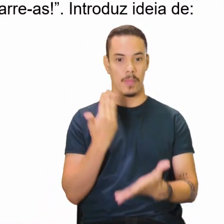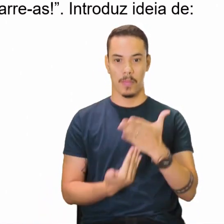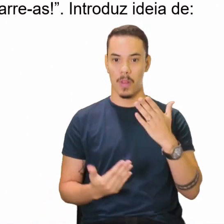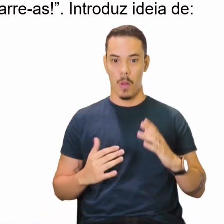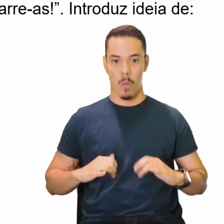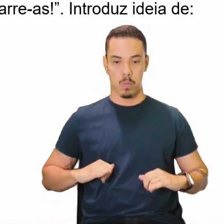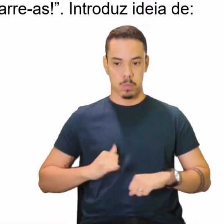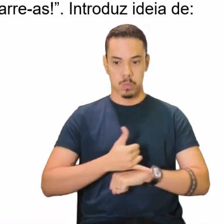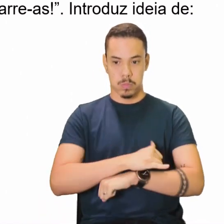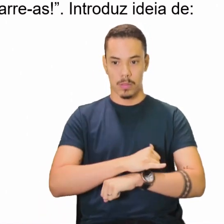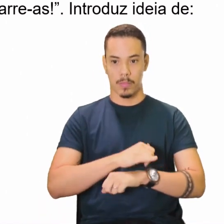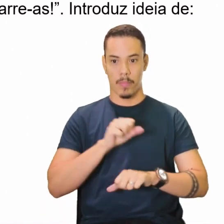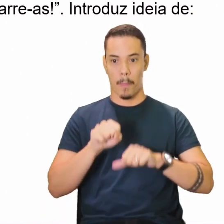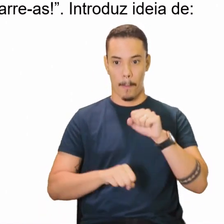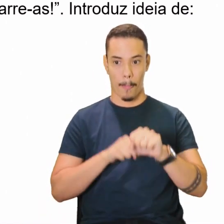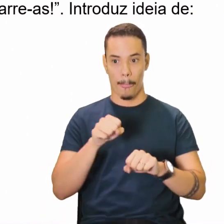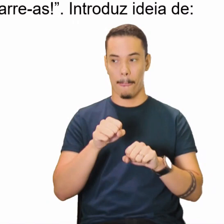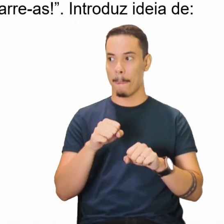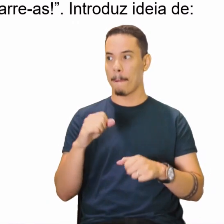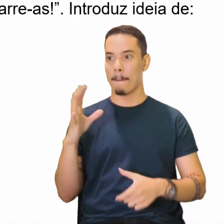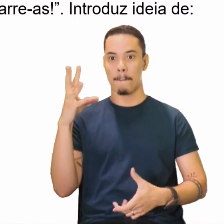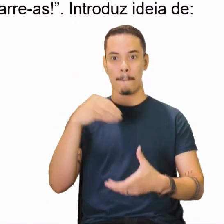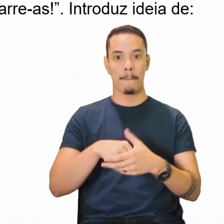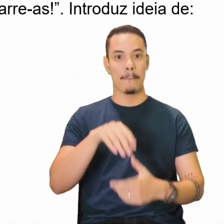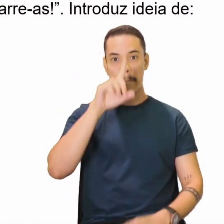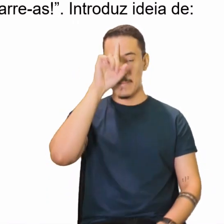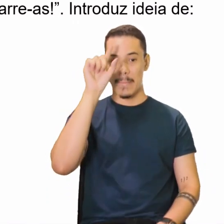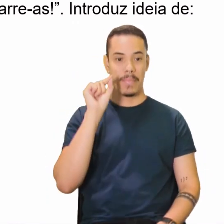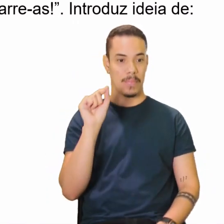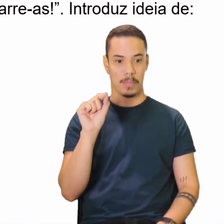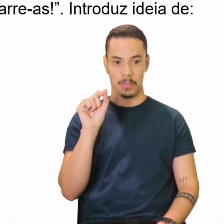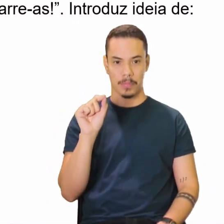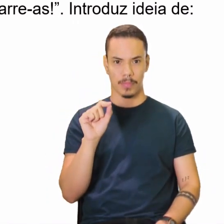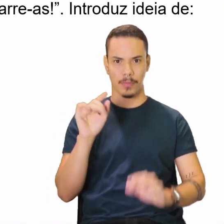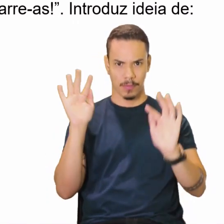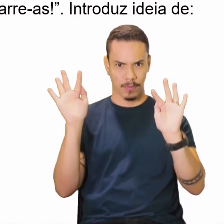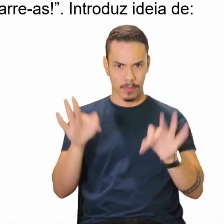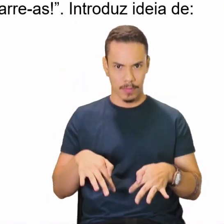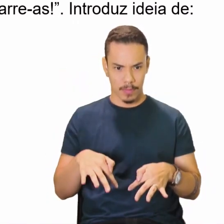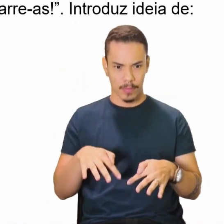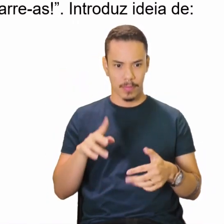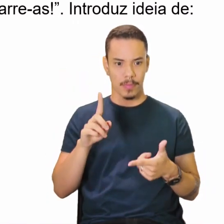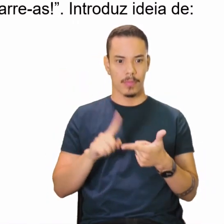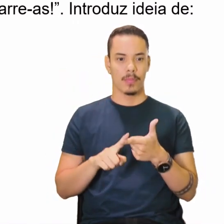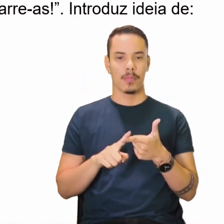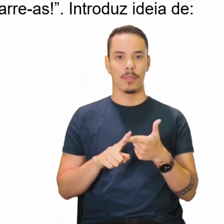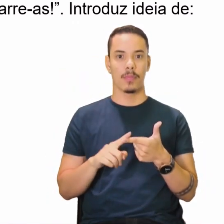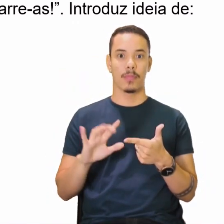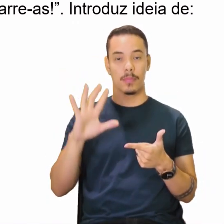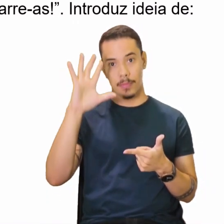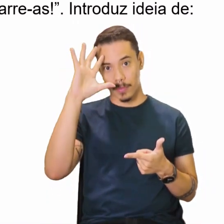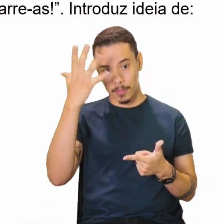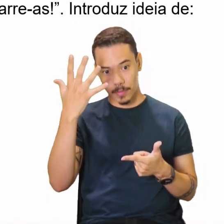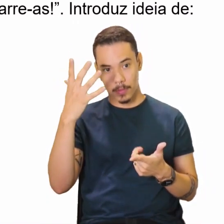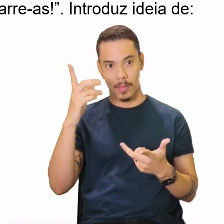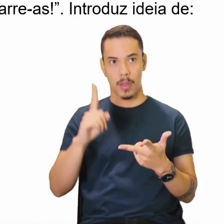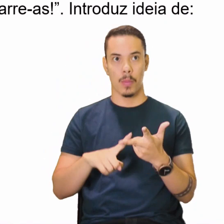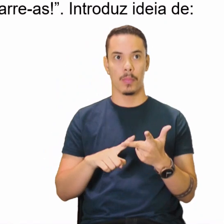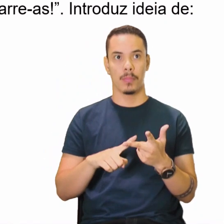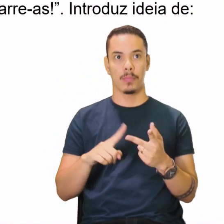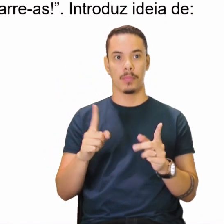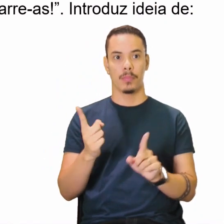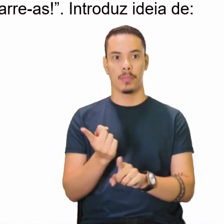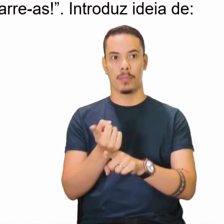banhas, amarre-as. Introduz ideia de letra A, finalidade, letra B, condição, letra